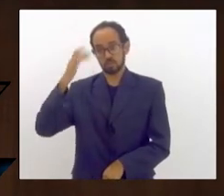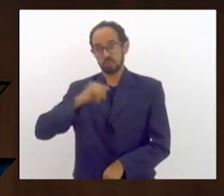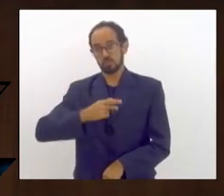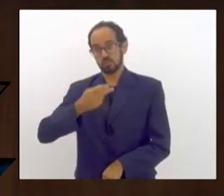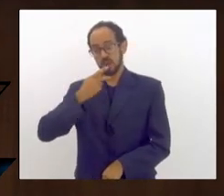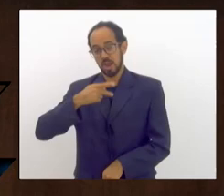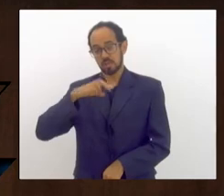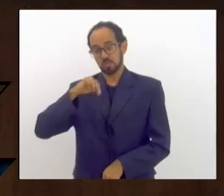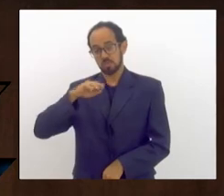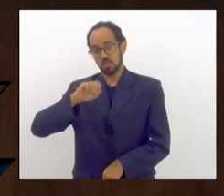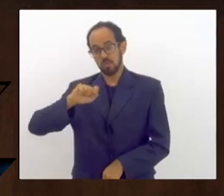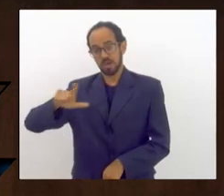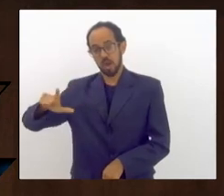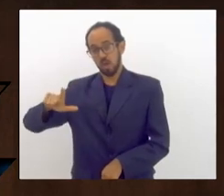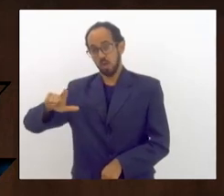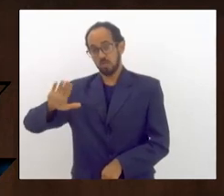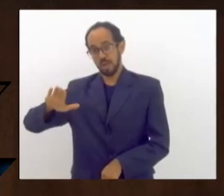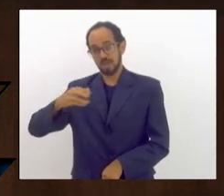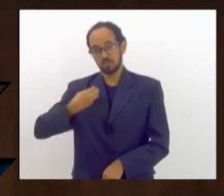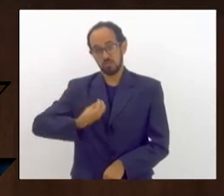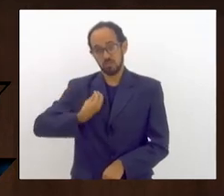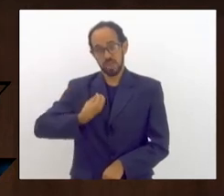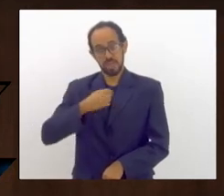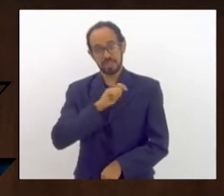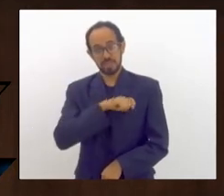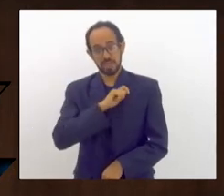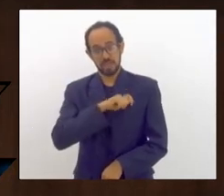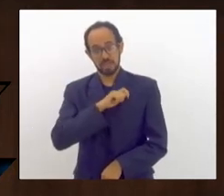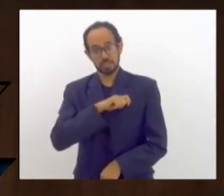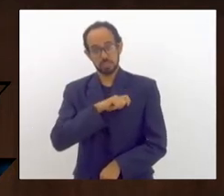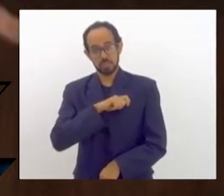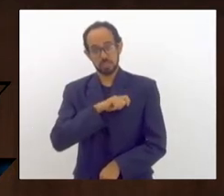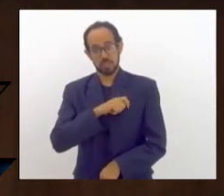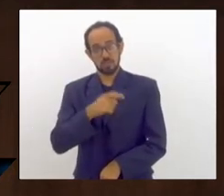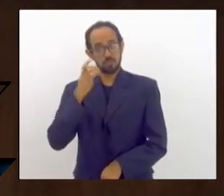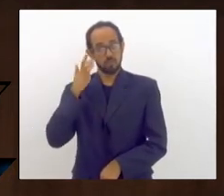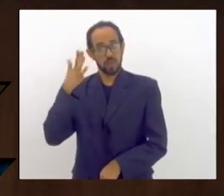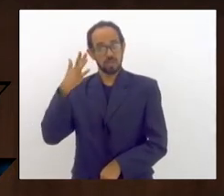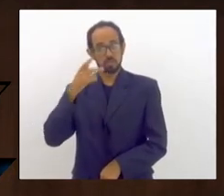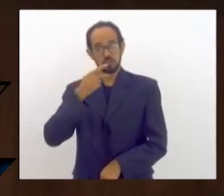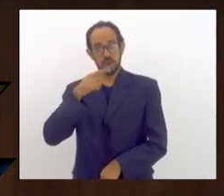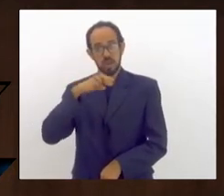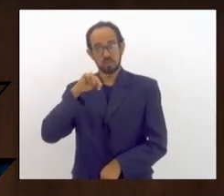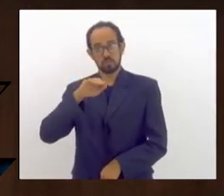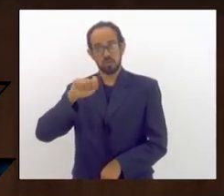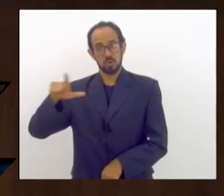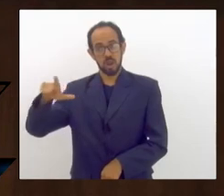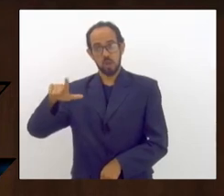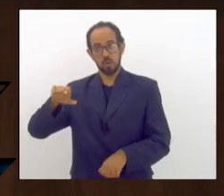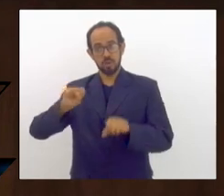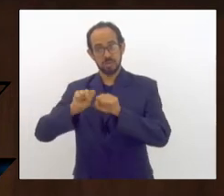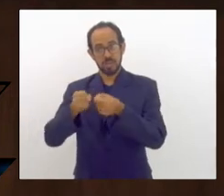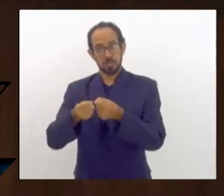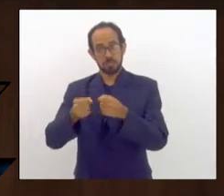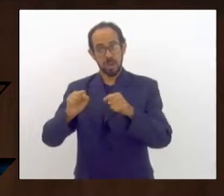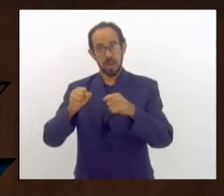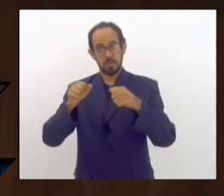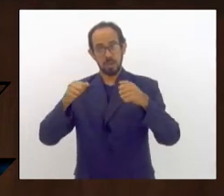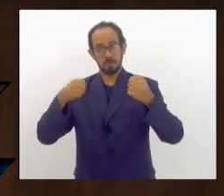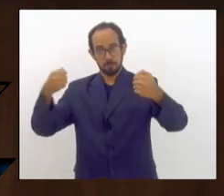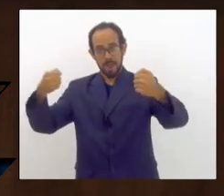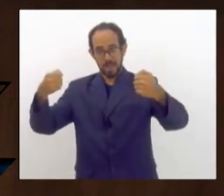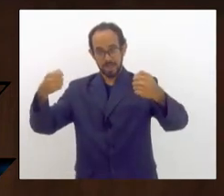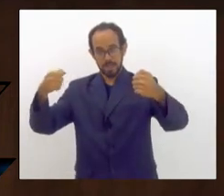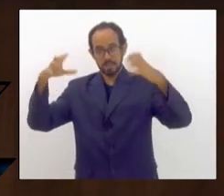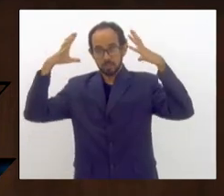de moralidade e viver na sacanagem. É muito fácil falar de moralidade e quebrar a placa de Marielle como foi feita. É